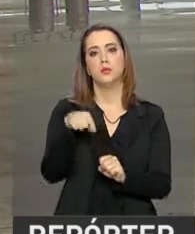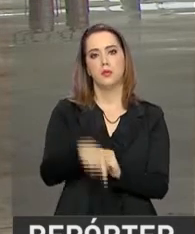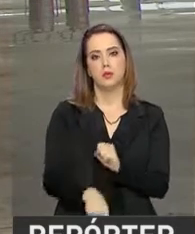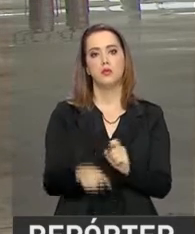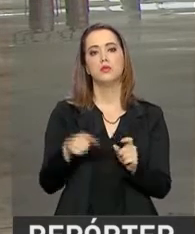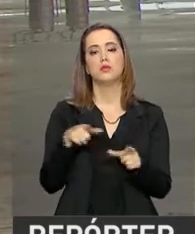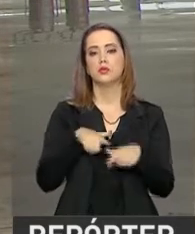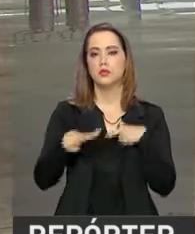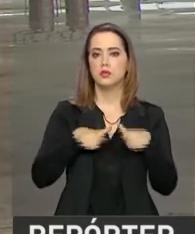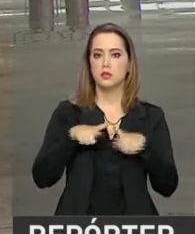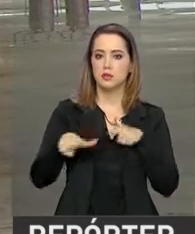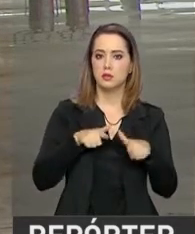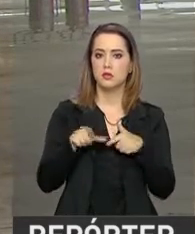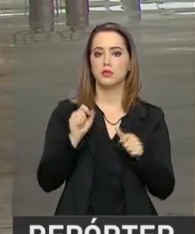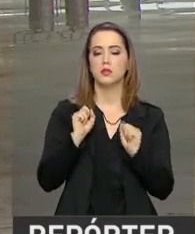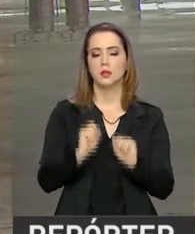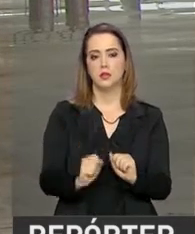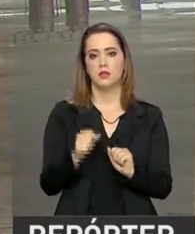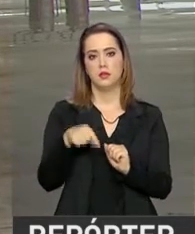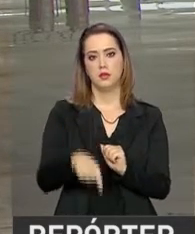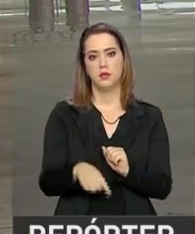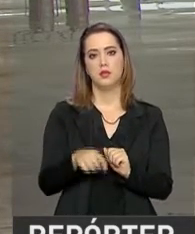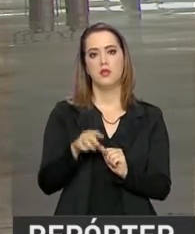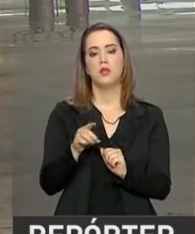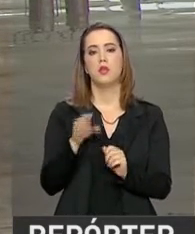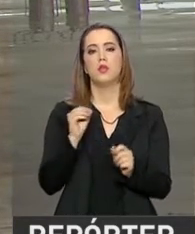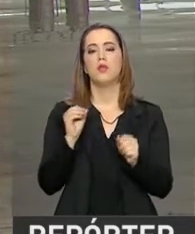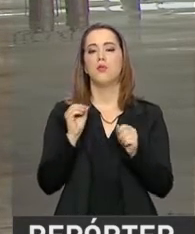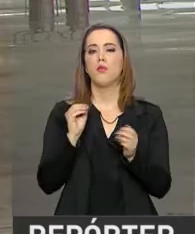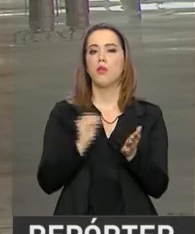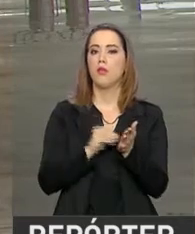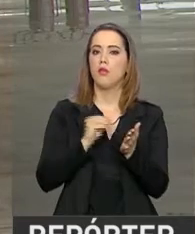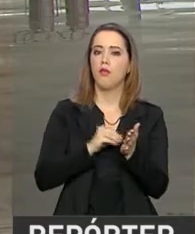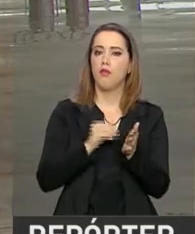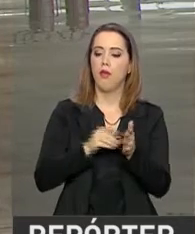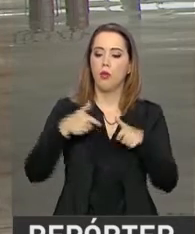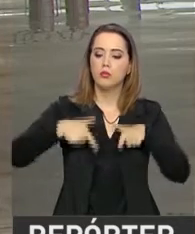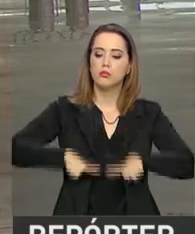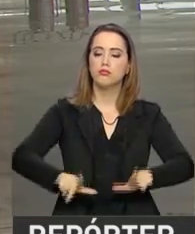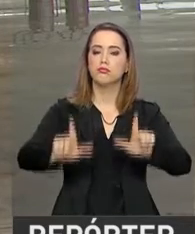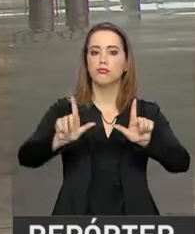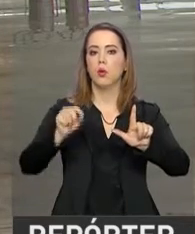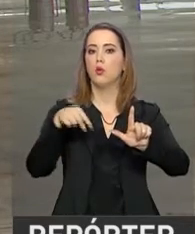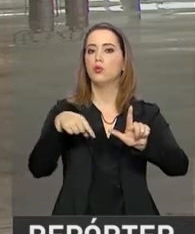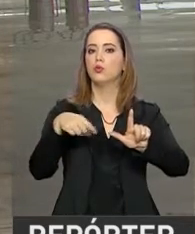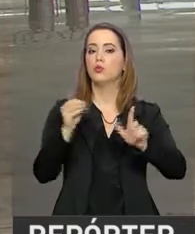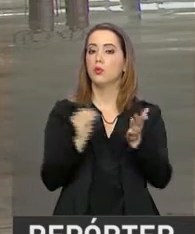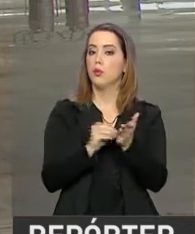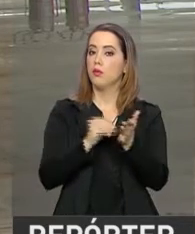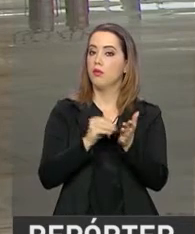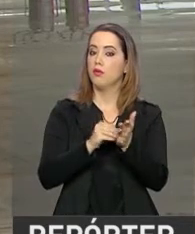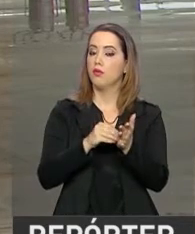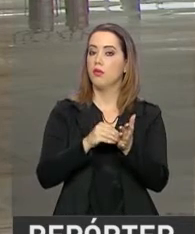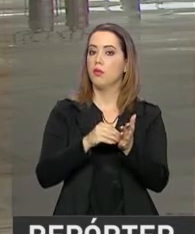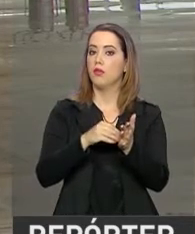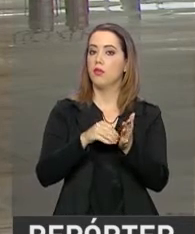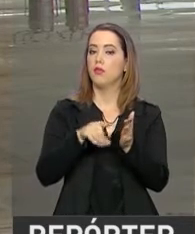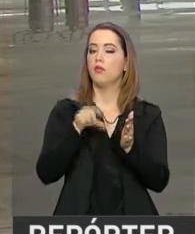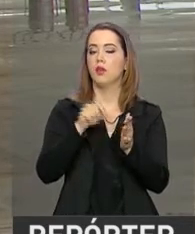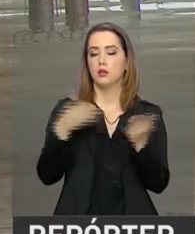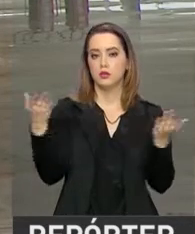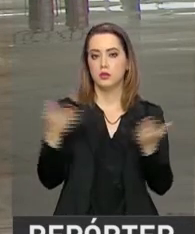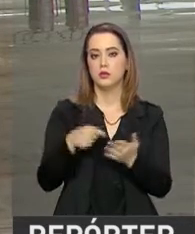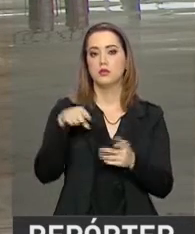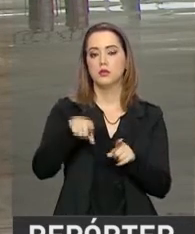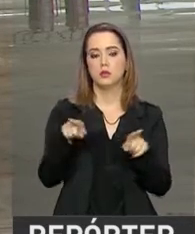estão trabalhando no país e não tiveram o diploma revalidado aqui no Brasil, quanto para médicos brasileiros que se formaram